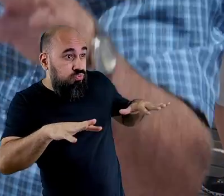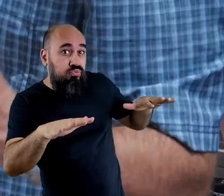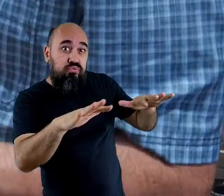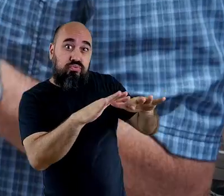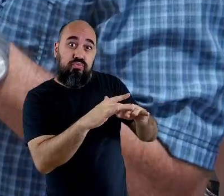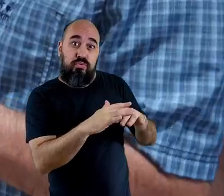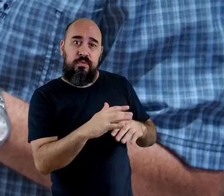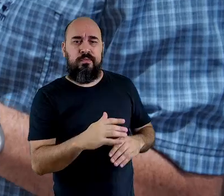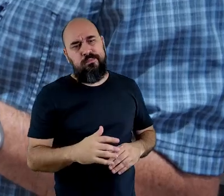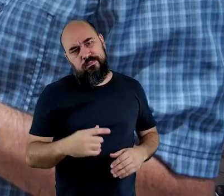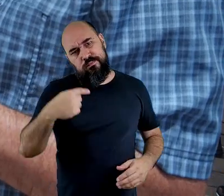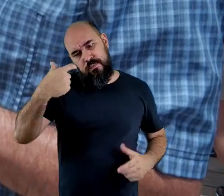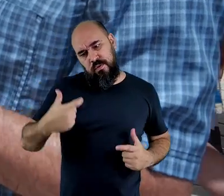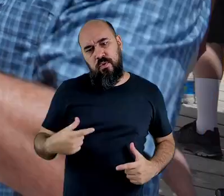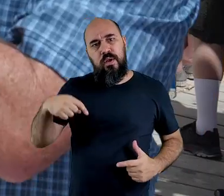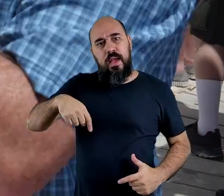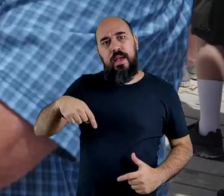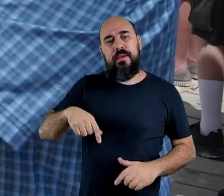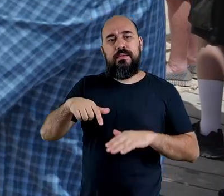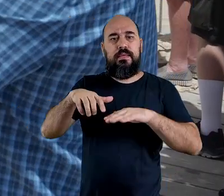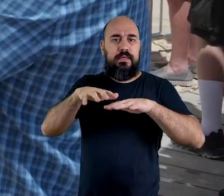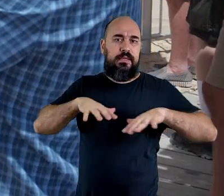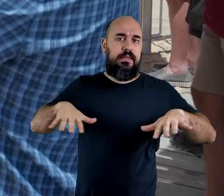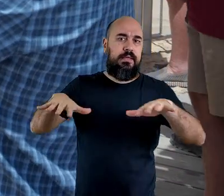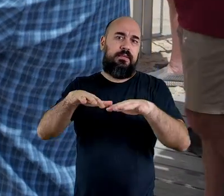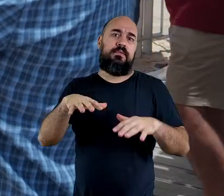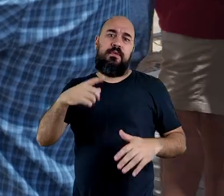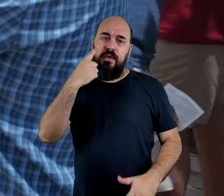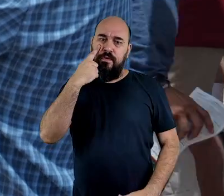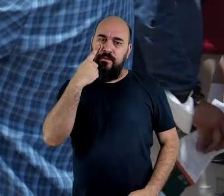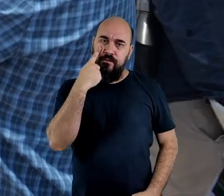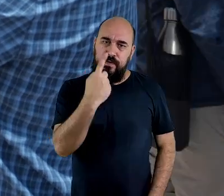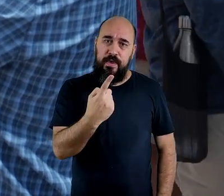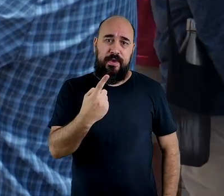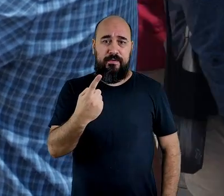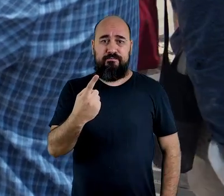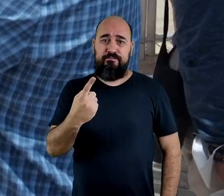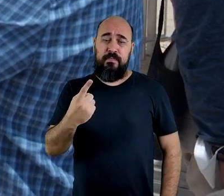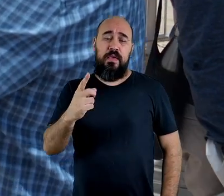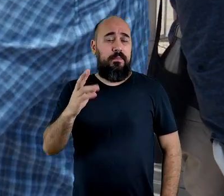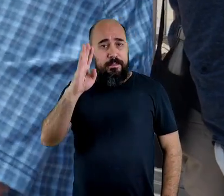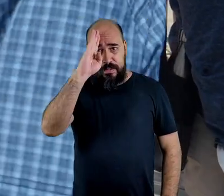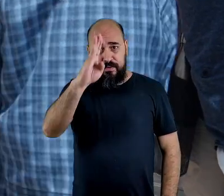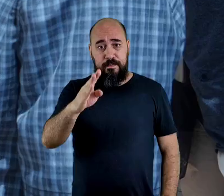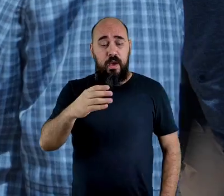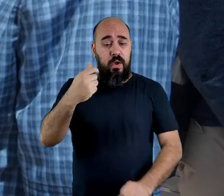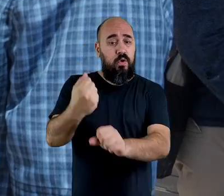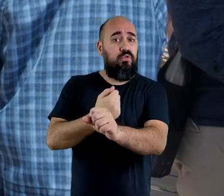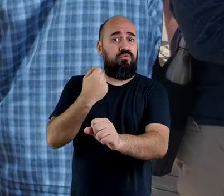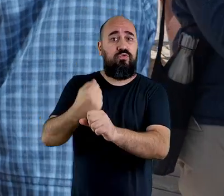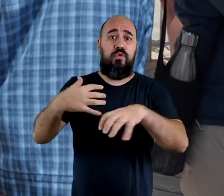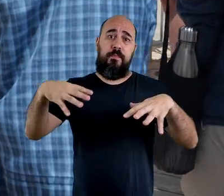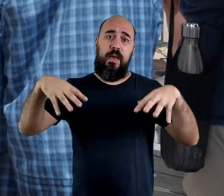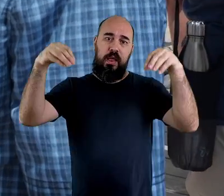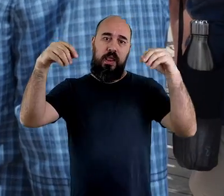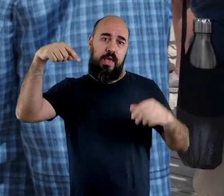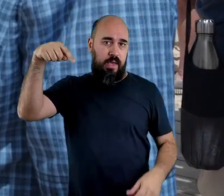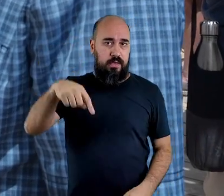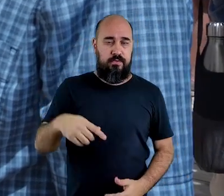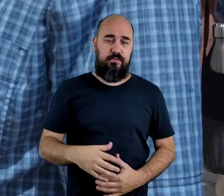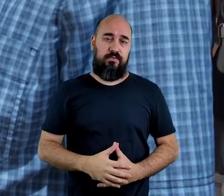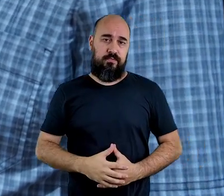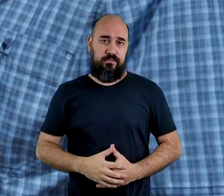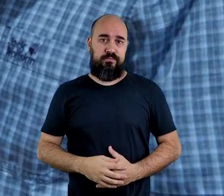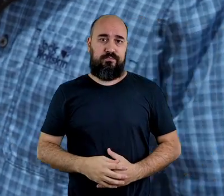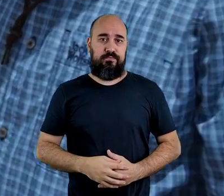Tudo o que vemos aqui no Complexo Norte foi para essa pequena parte, que é o Palácio do Norte, no topo do penhasco. Muito